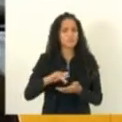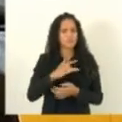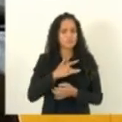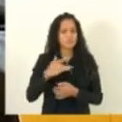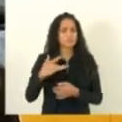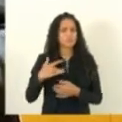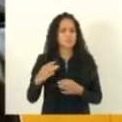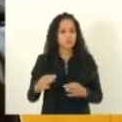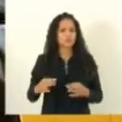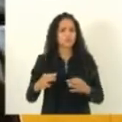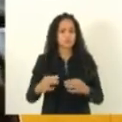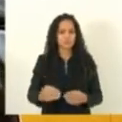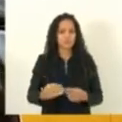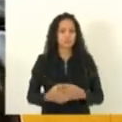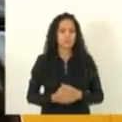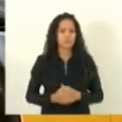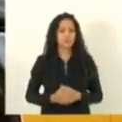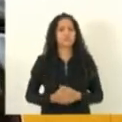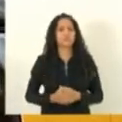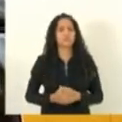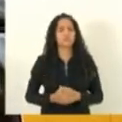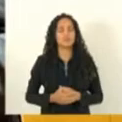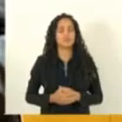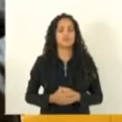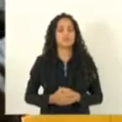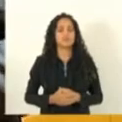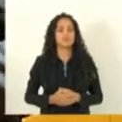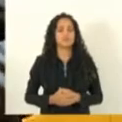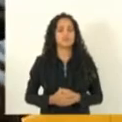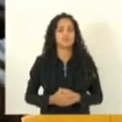O Ministério Público tem acompanhado esses casos muito de perto.